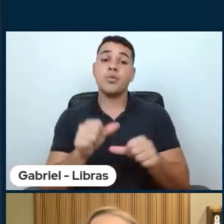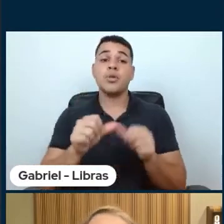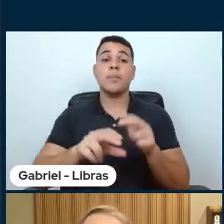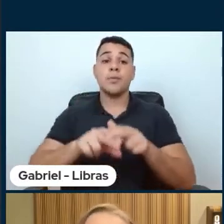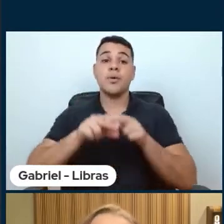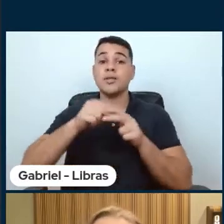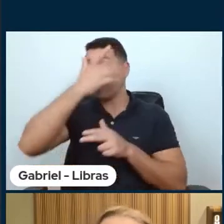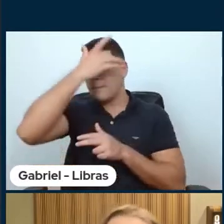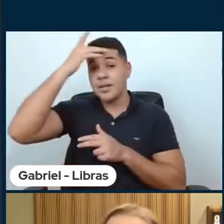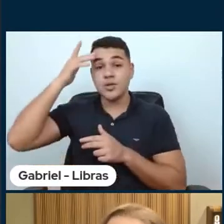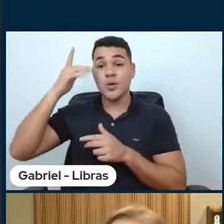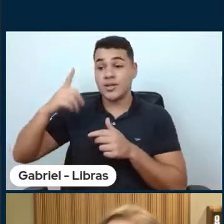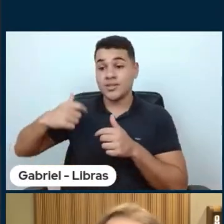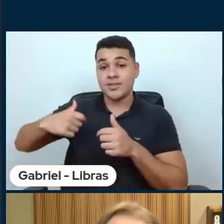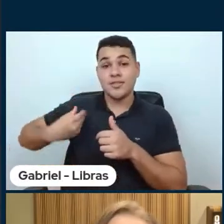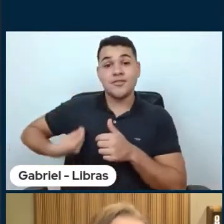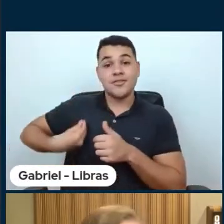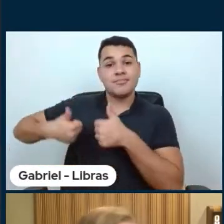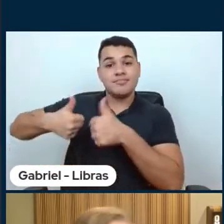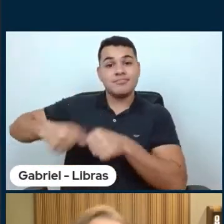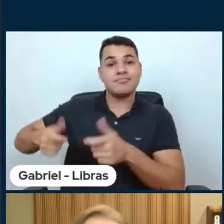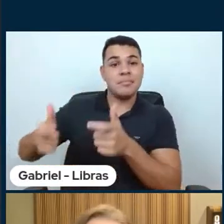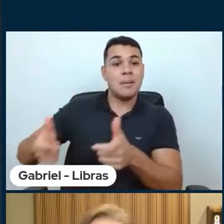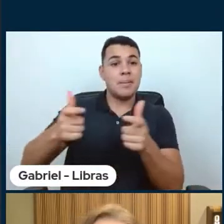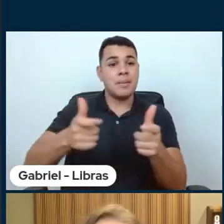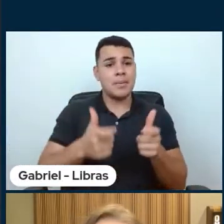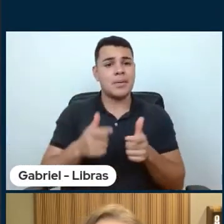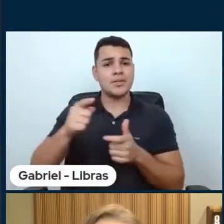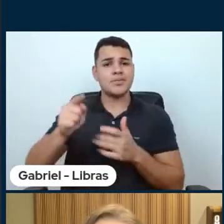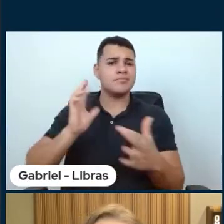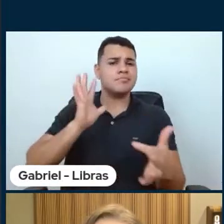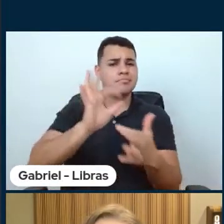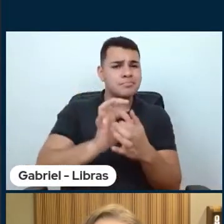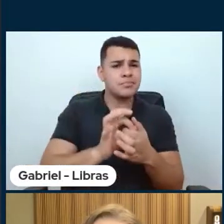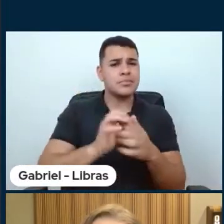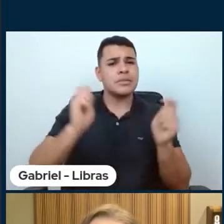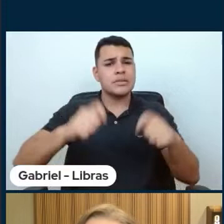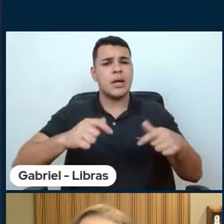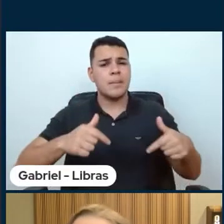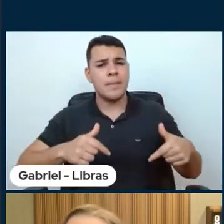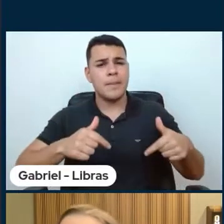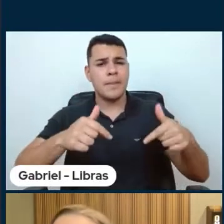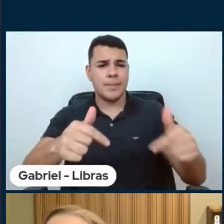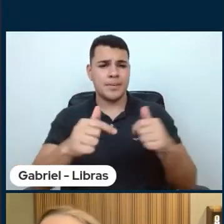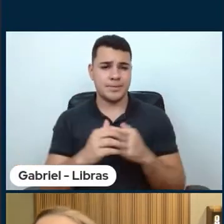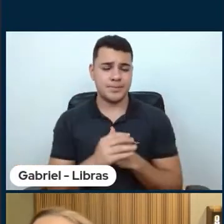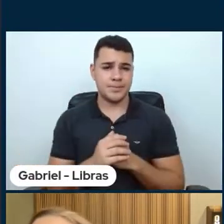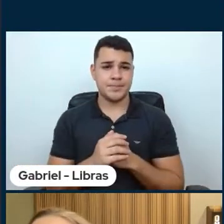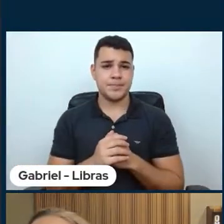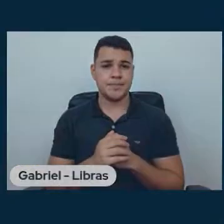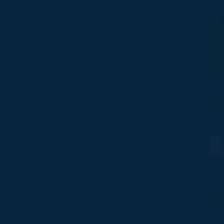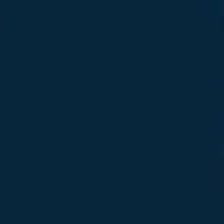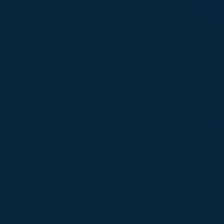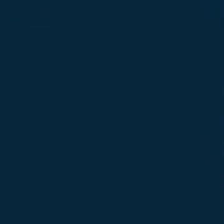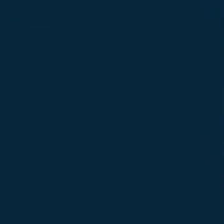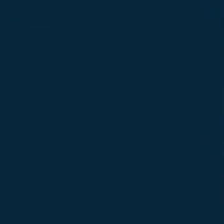ativações multimercados Imobiliários utilizar o biscoito e